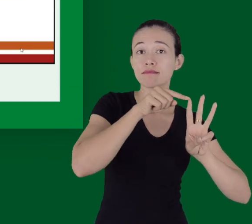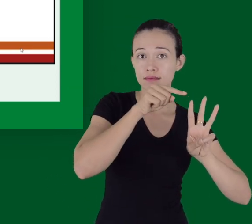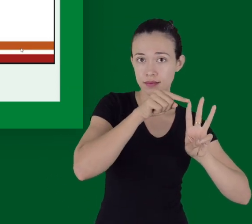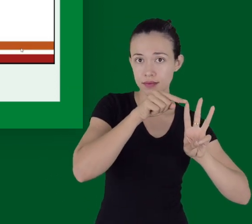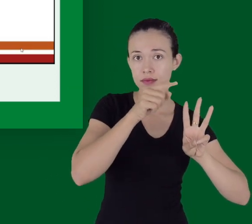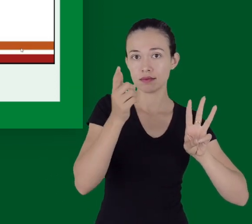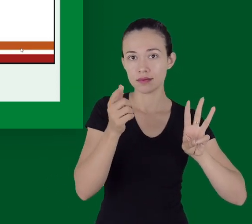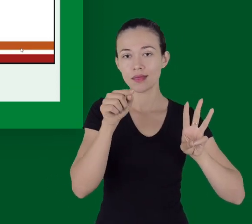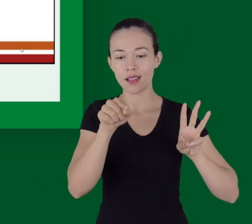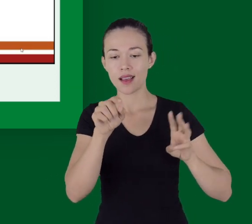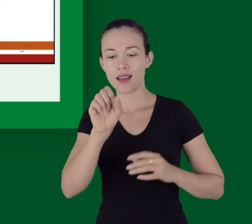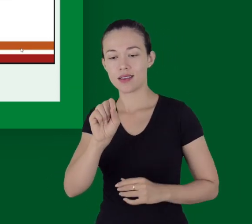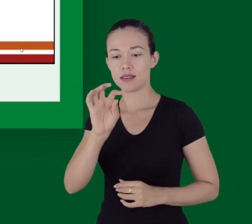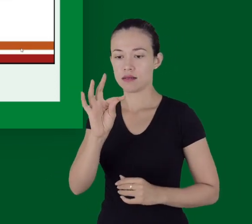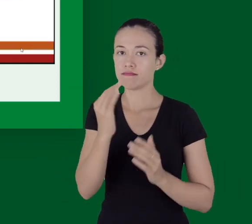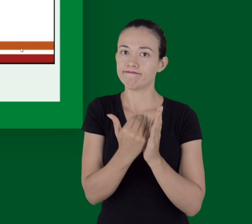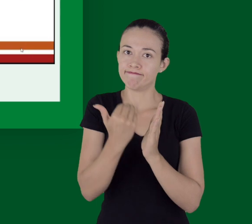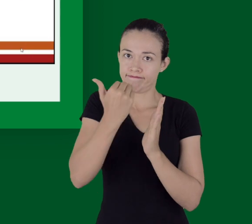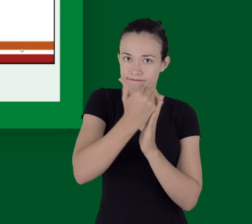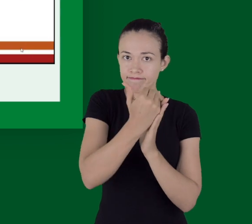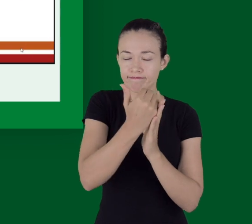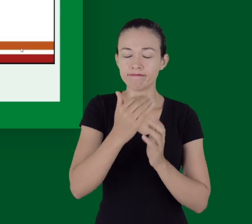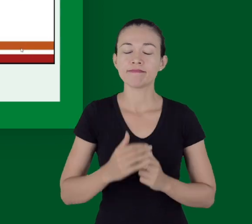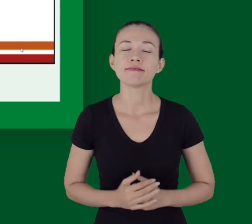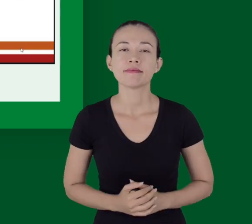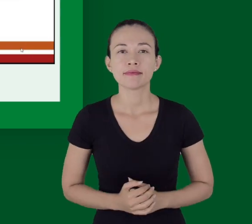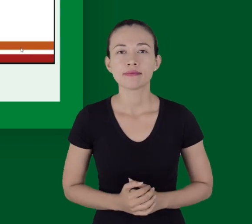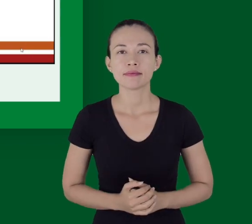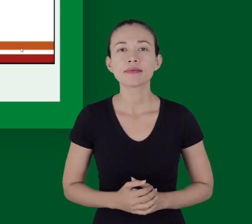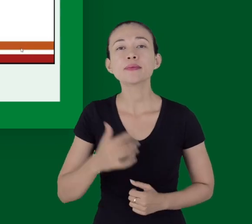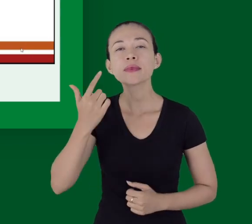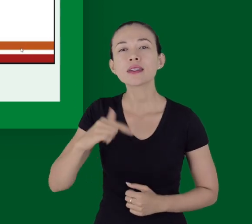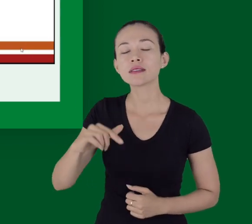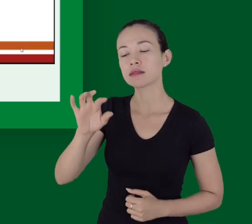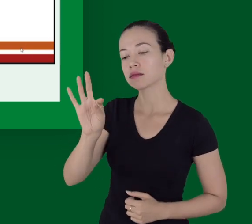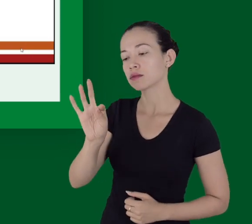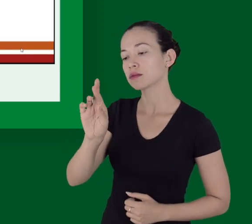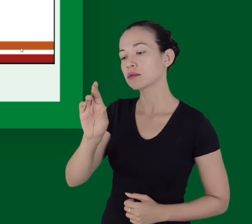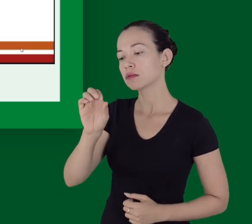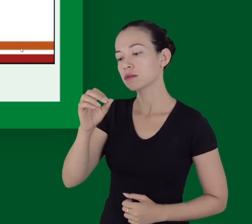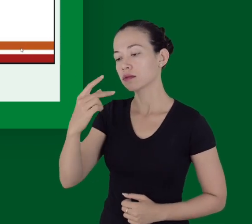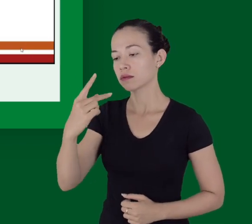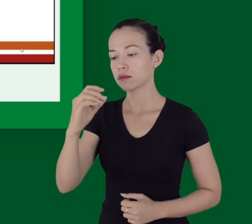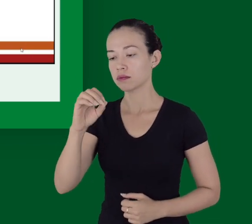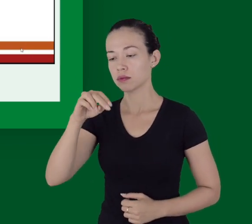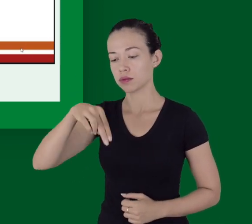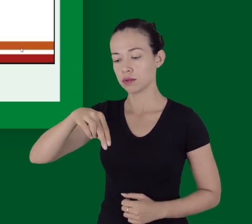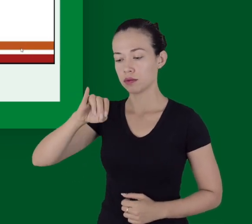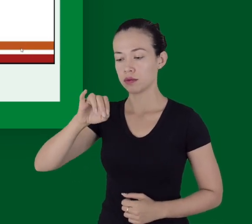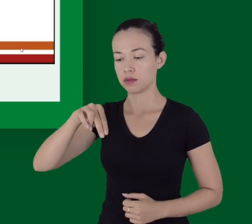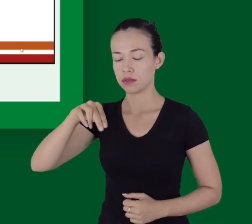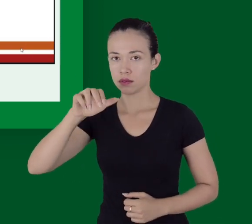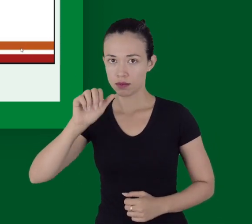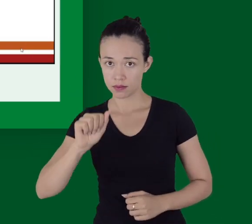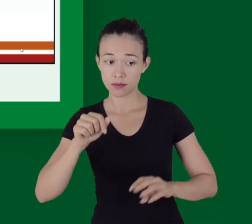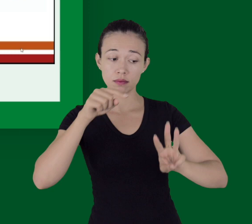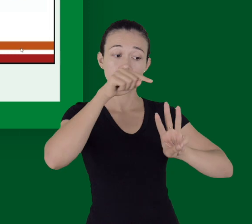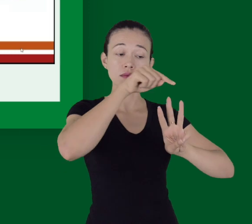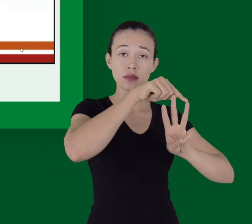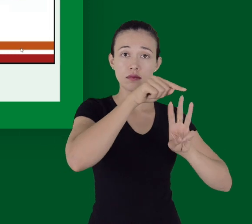positivo. Falando que é infarto, né? E agora falando um pouquinho do tratamento.